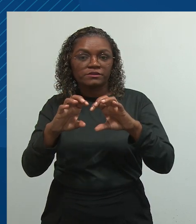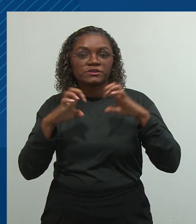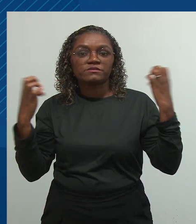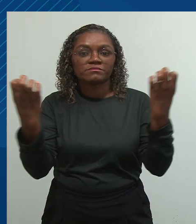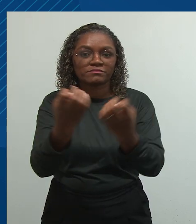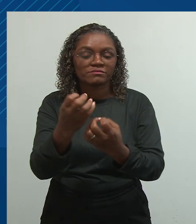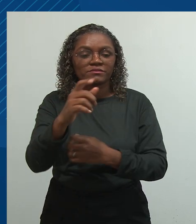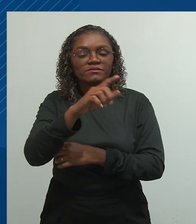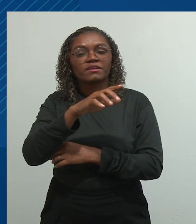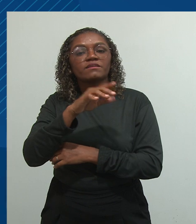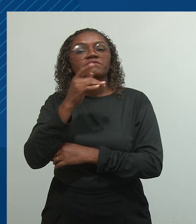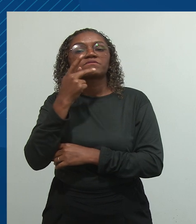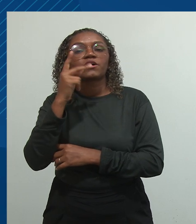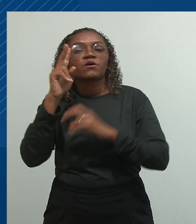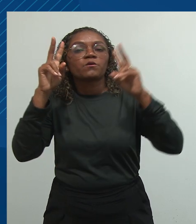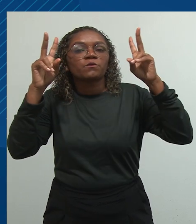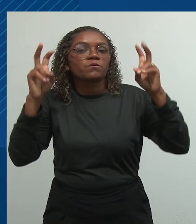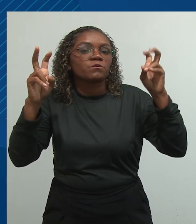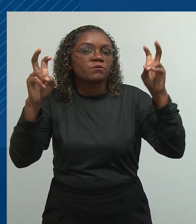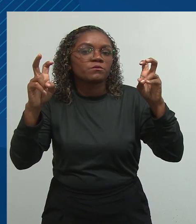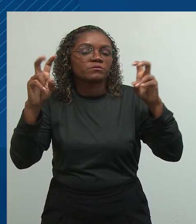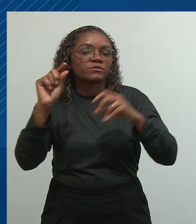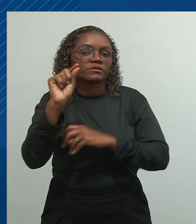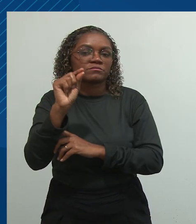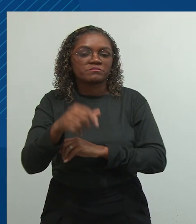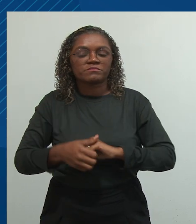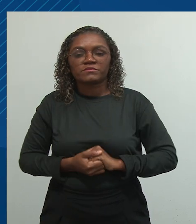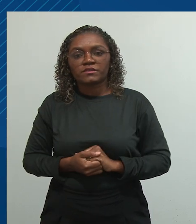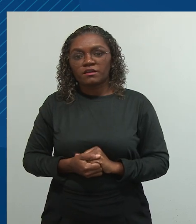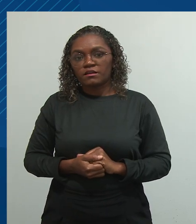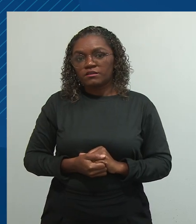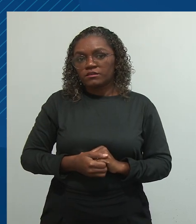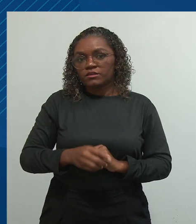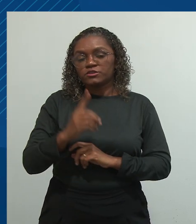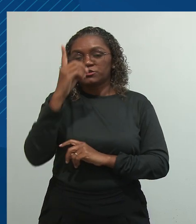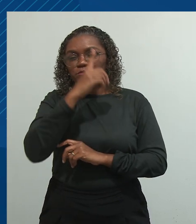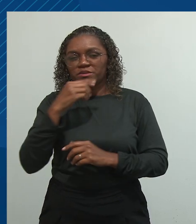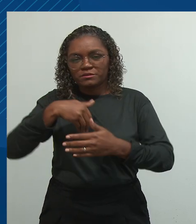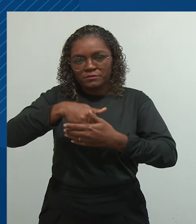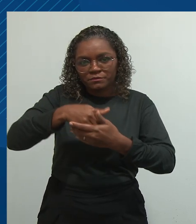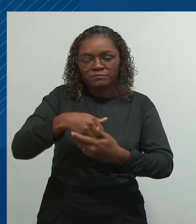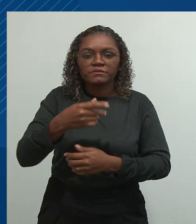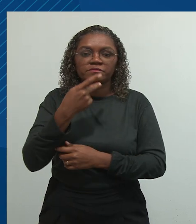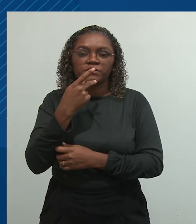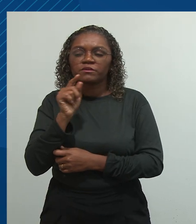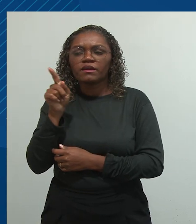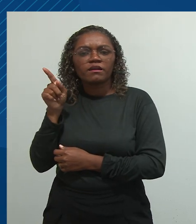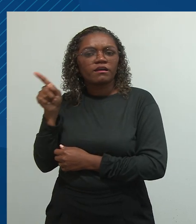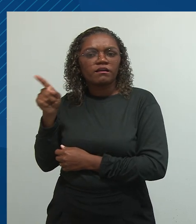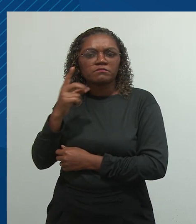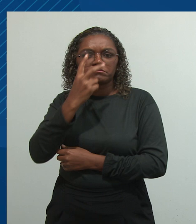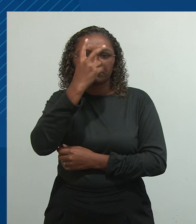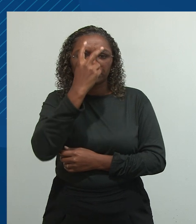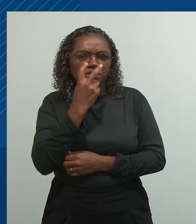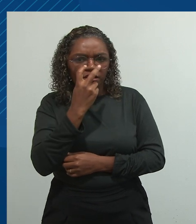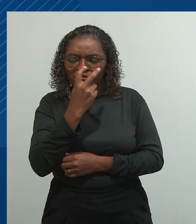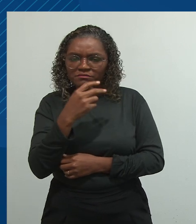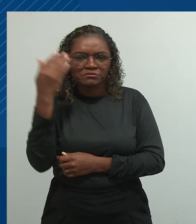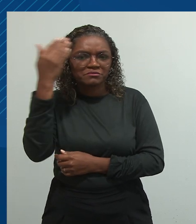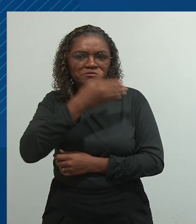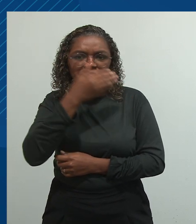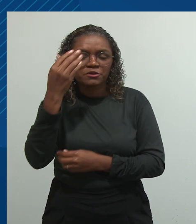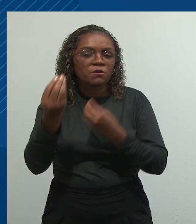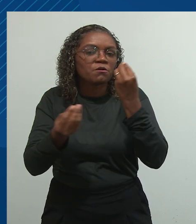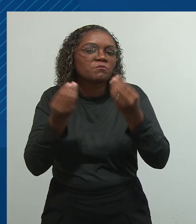Hora os jogos do domingo. Ele fazia descrição do jogo. Mas o Mário Filho, ele era praticamente cego. Ele não via o